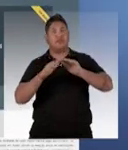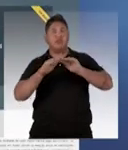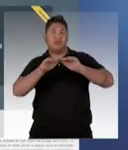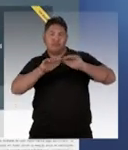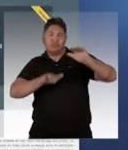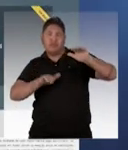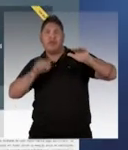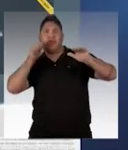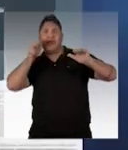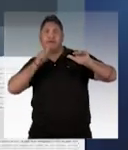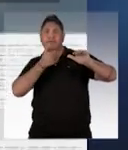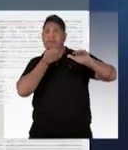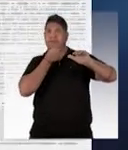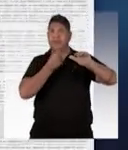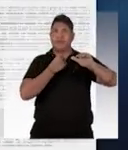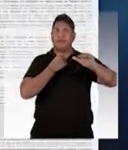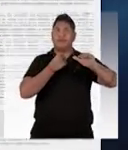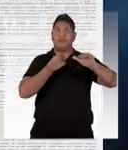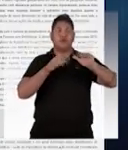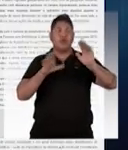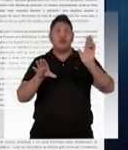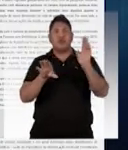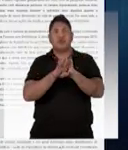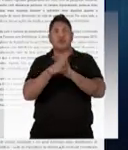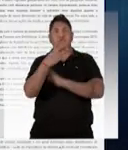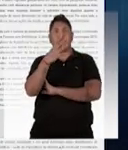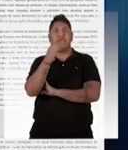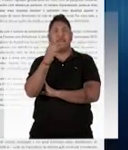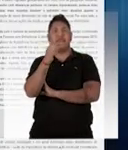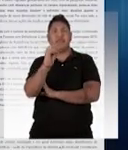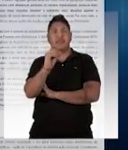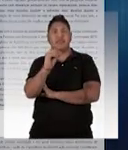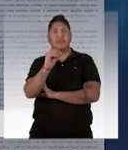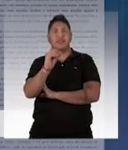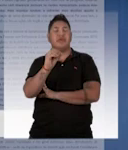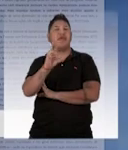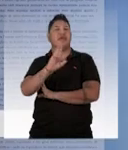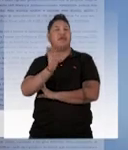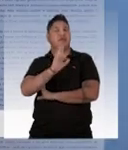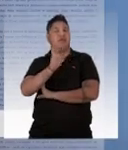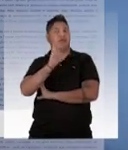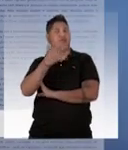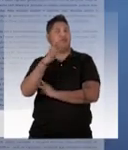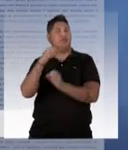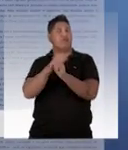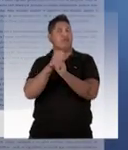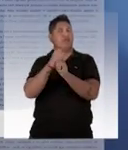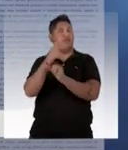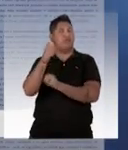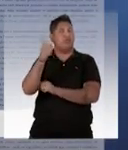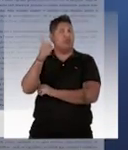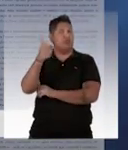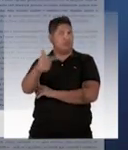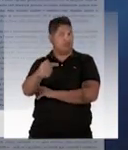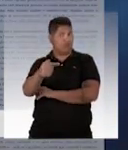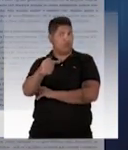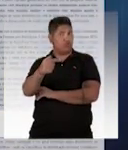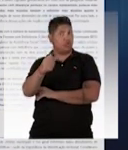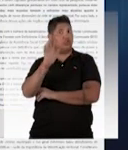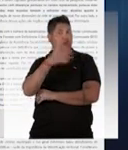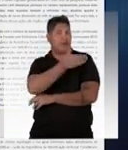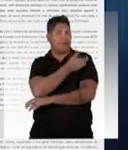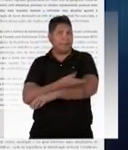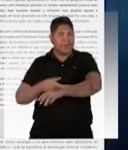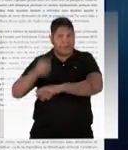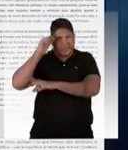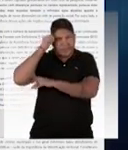por exemplo, que a disparidade entre homens e mulheres chegou a R$ 473 em 2017.